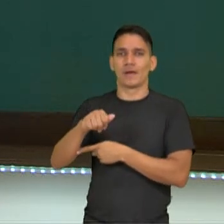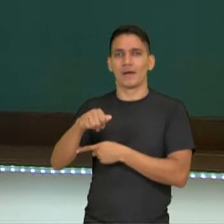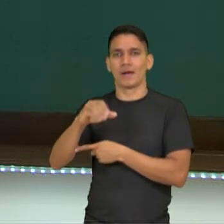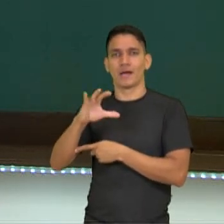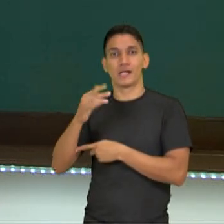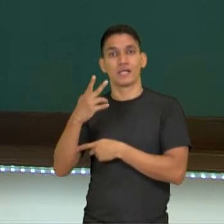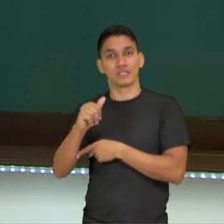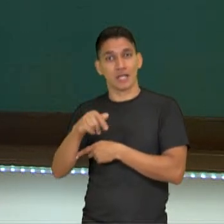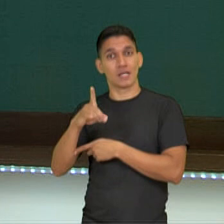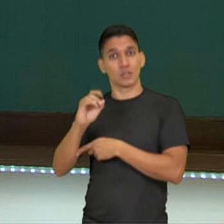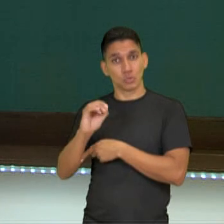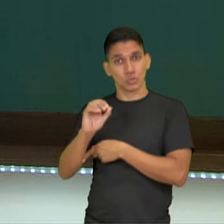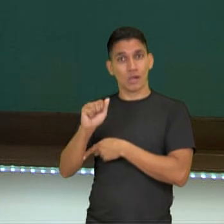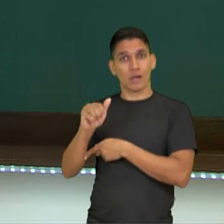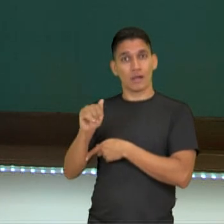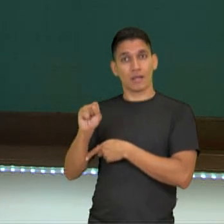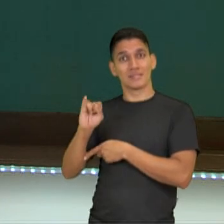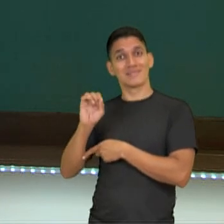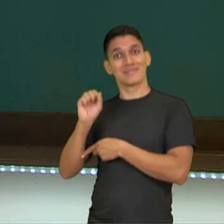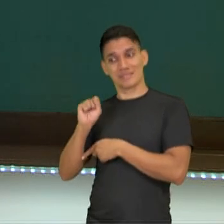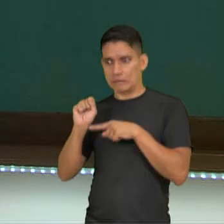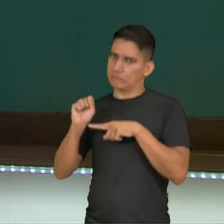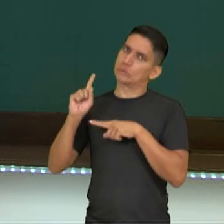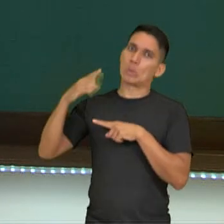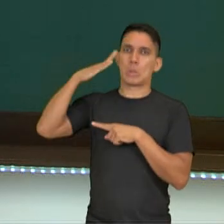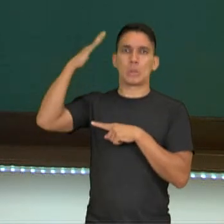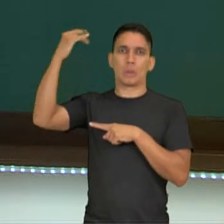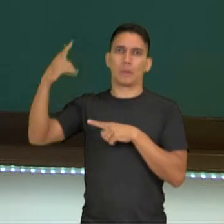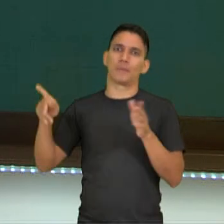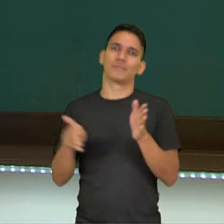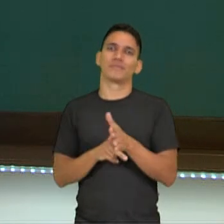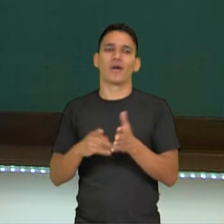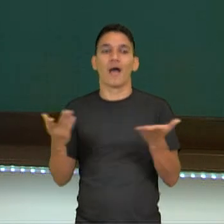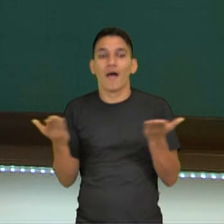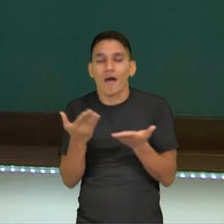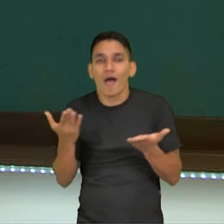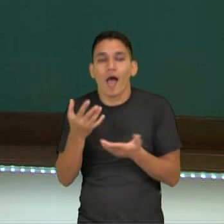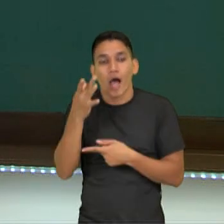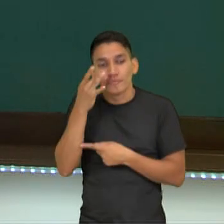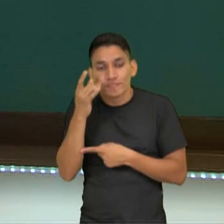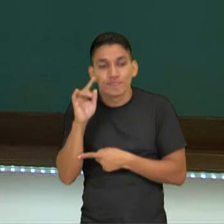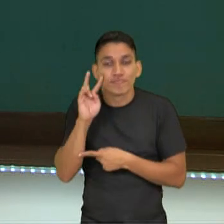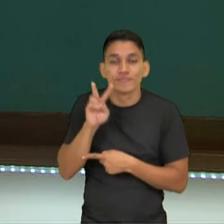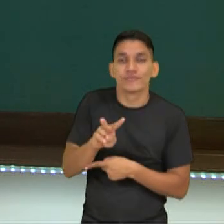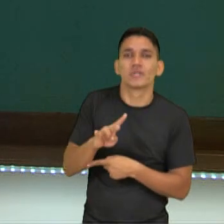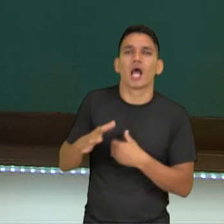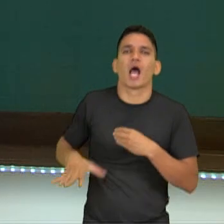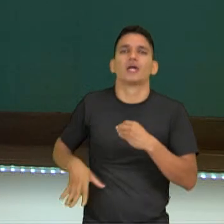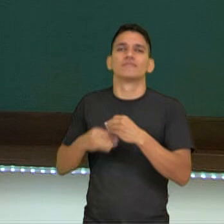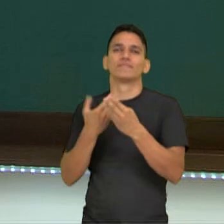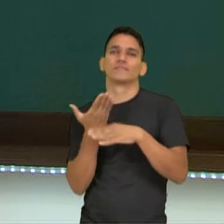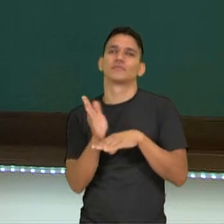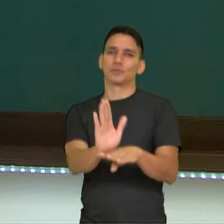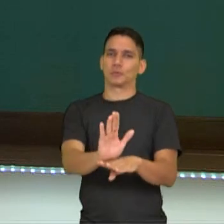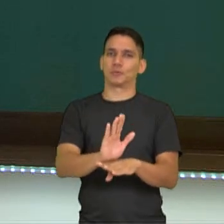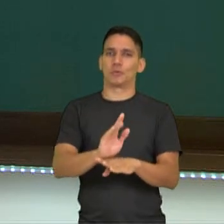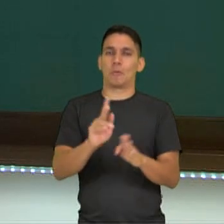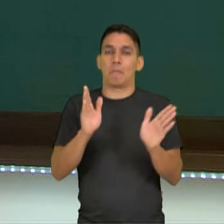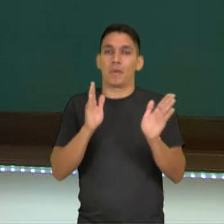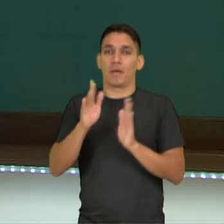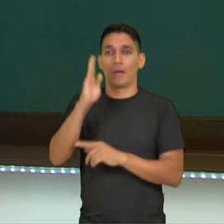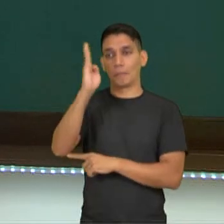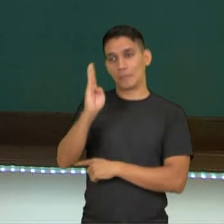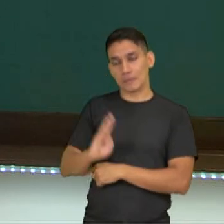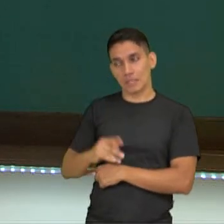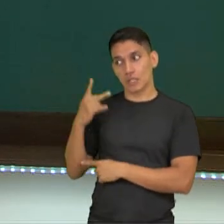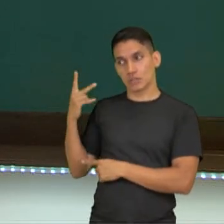nome também da nossa literatura, né? Em especial no realismo brasileiro, trouxe bastante contribuições ali, né? Com a